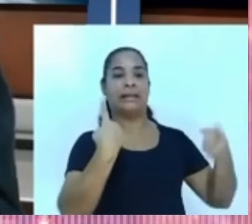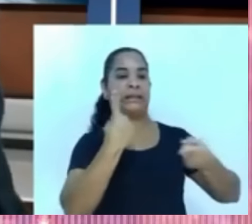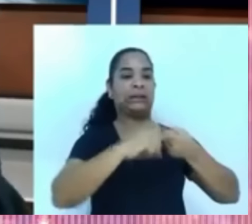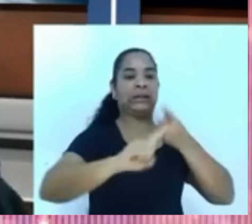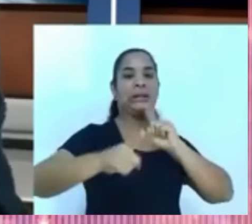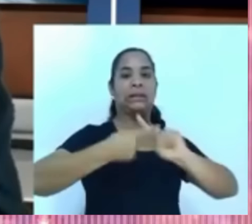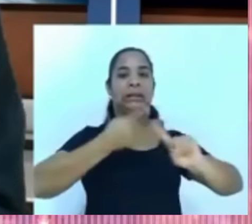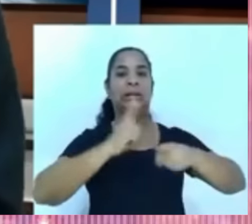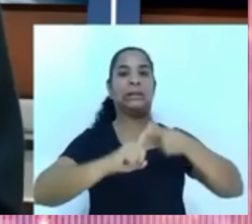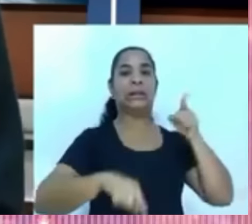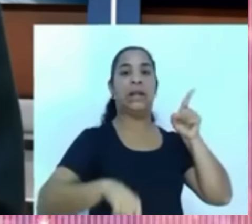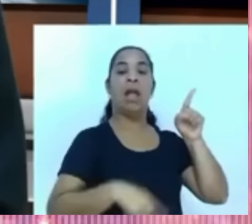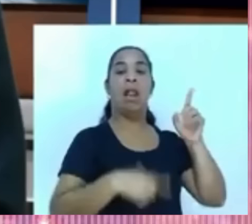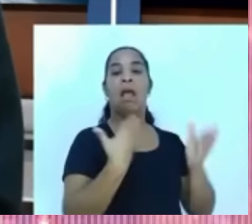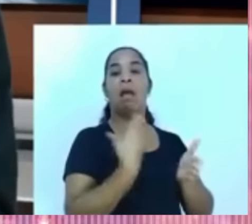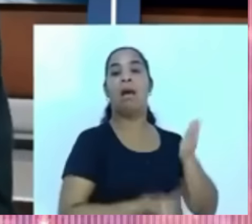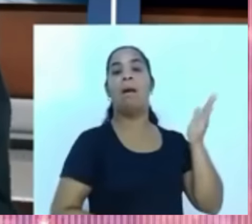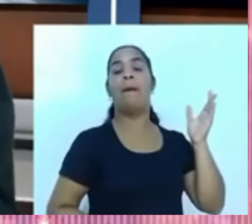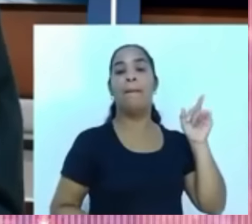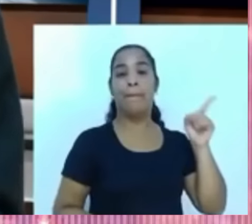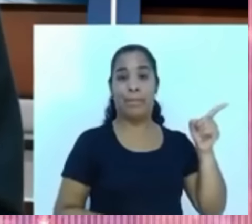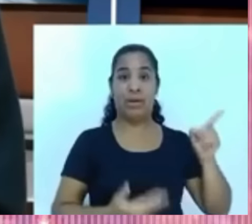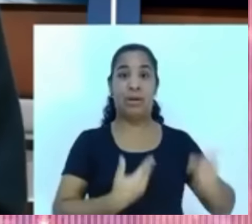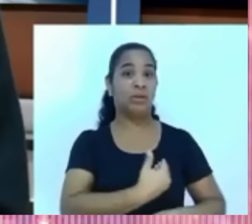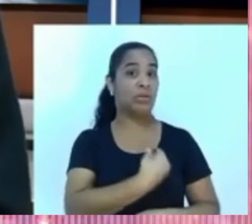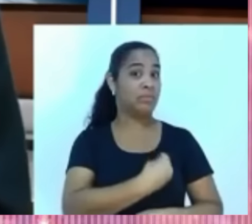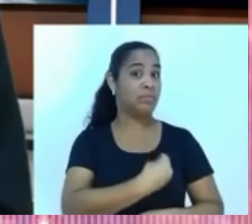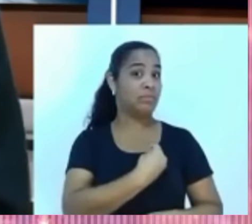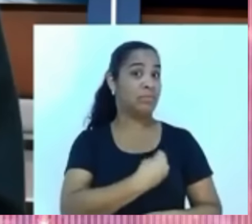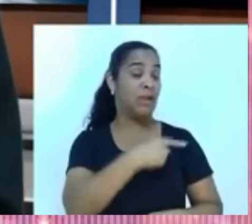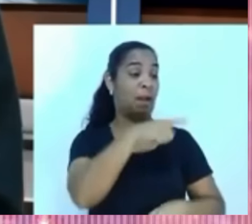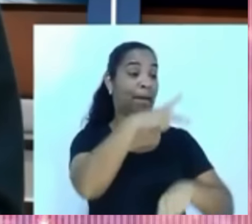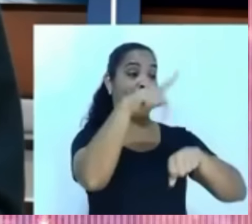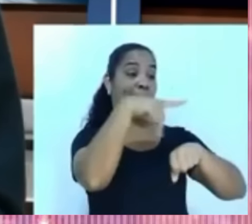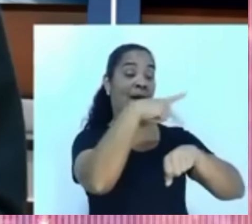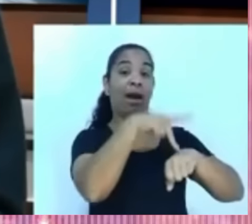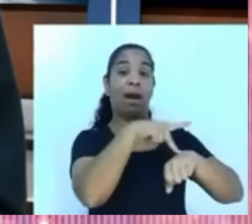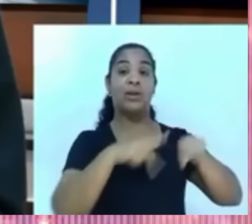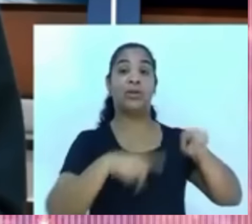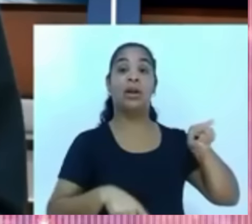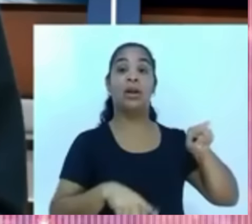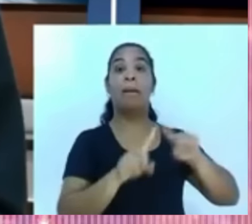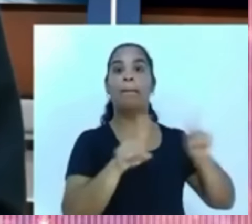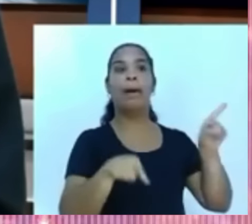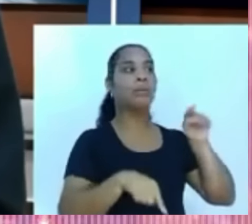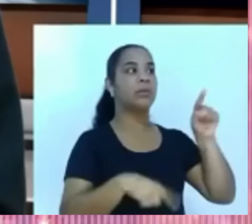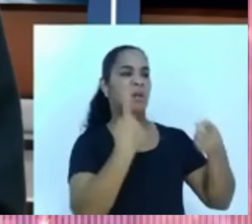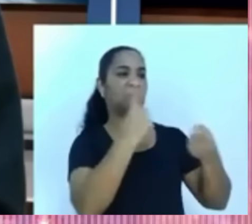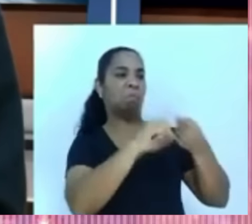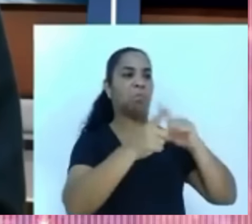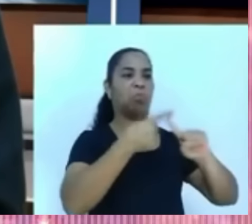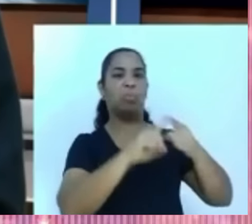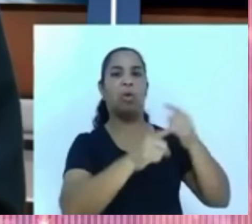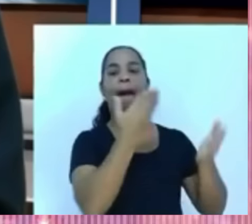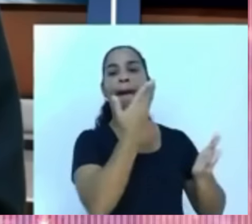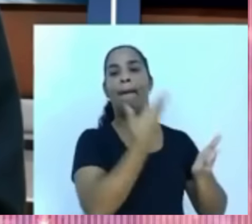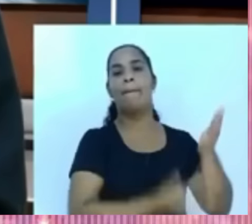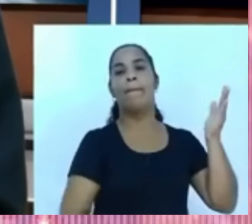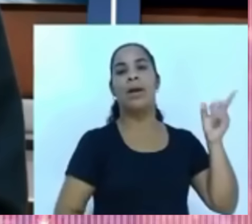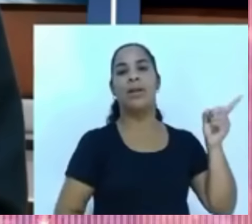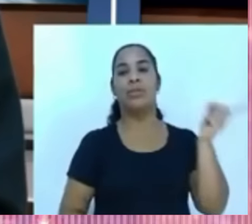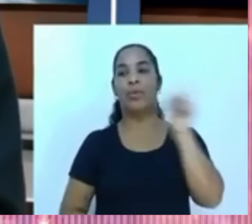era da atual Turquia onde estava o seu país e ele perdeu a batalha contra sido o rei dos